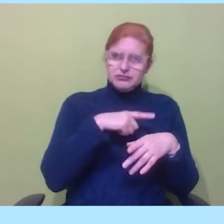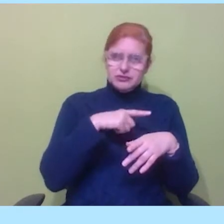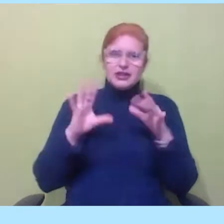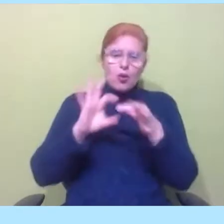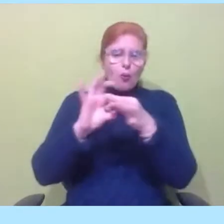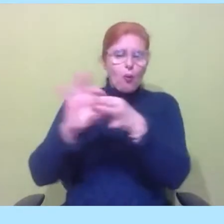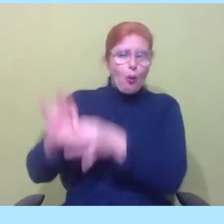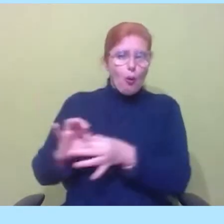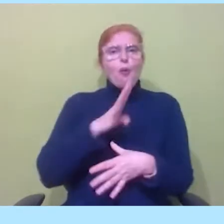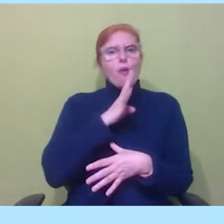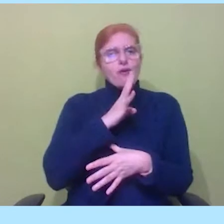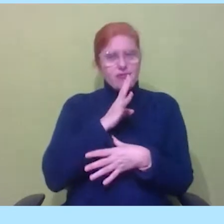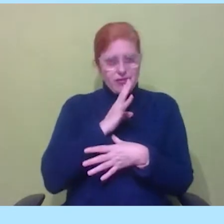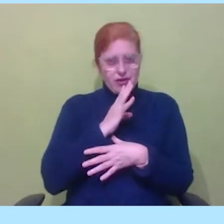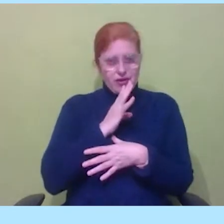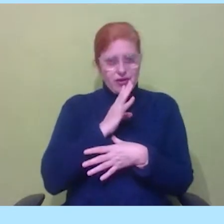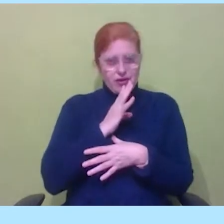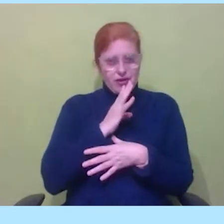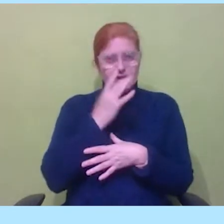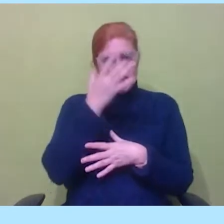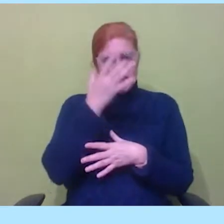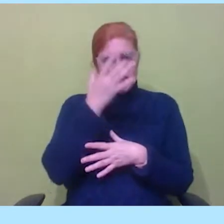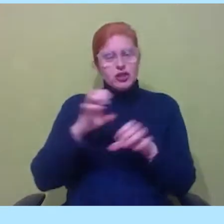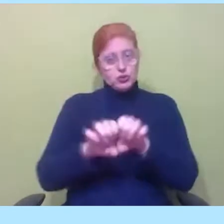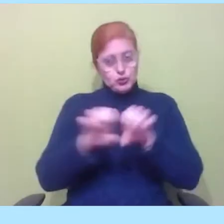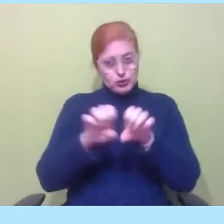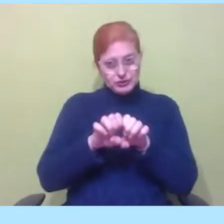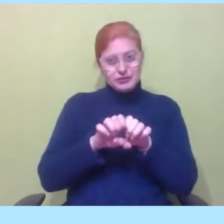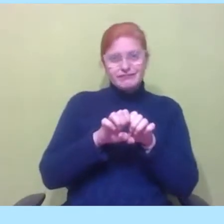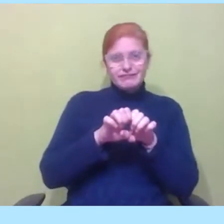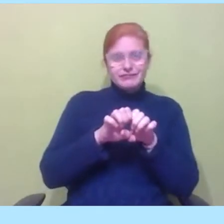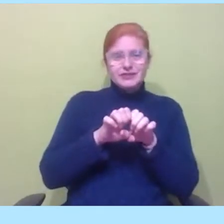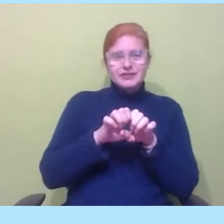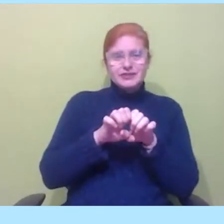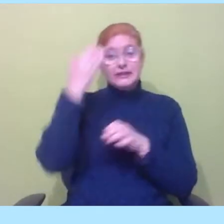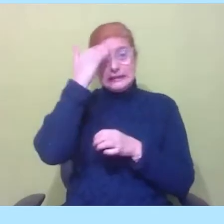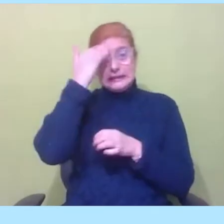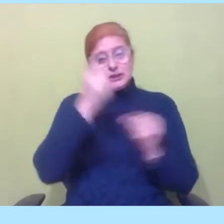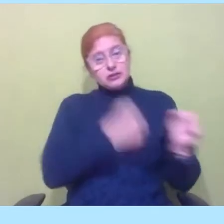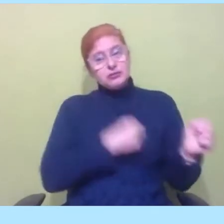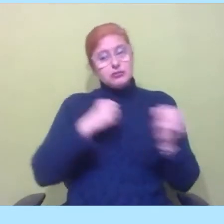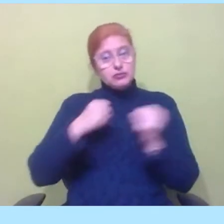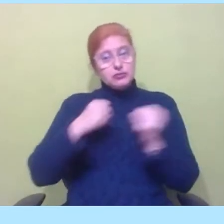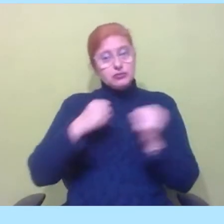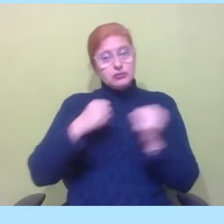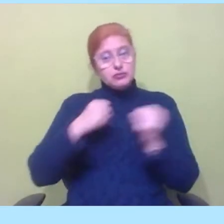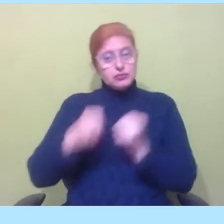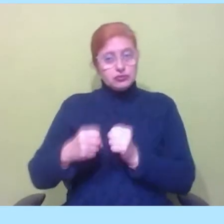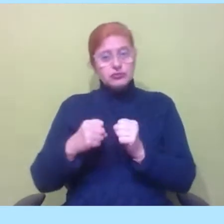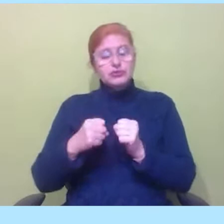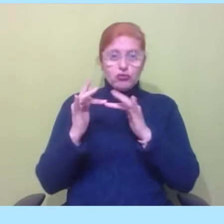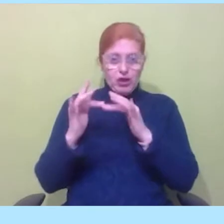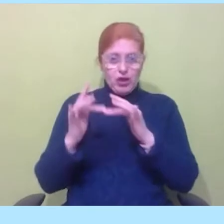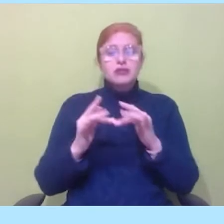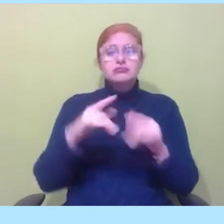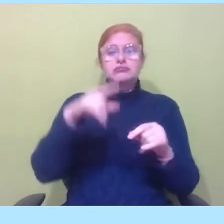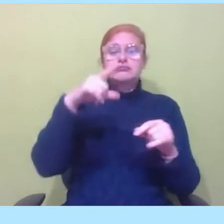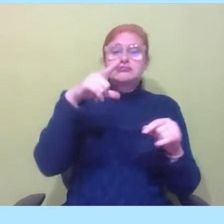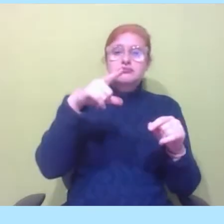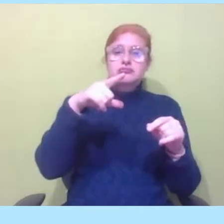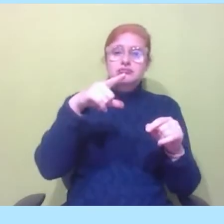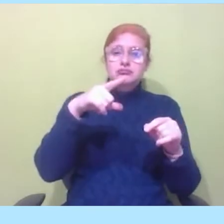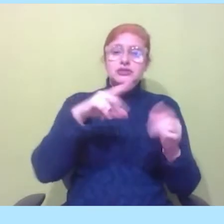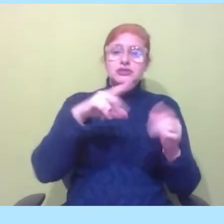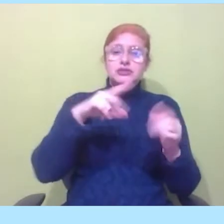entendimento dessa potência dessas redes como troca de